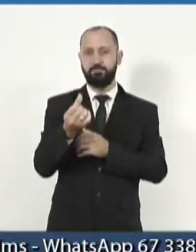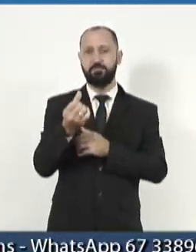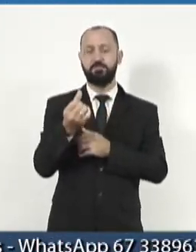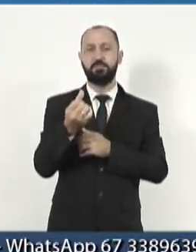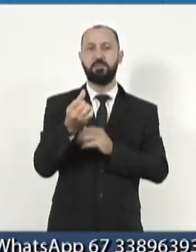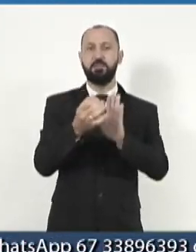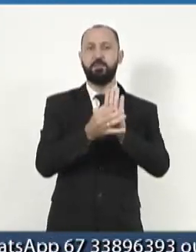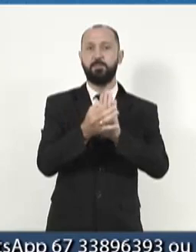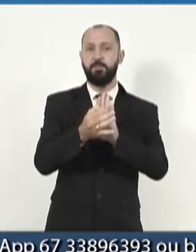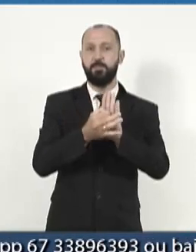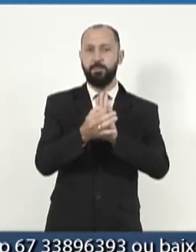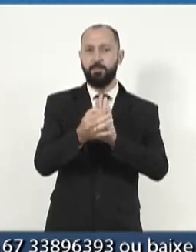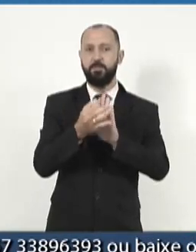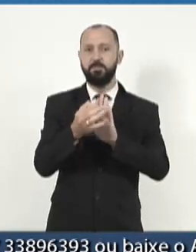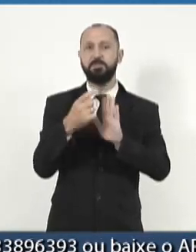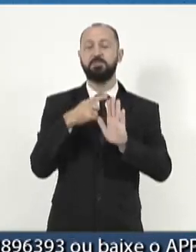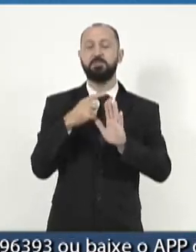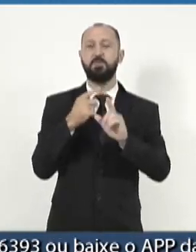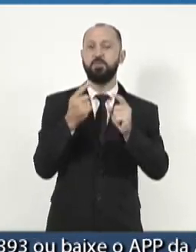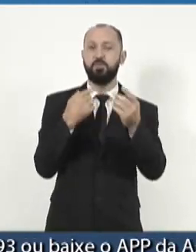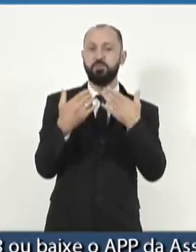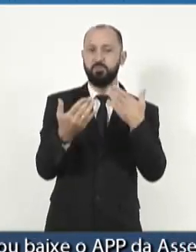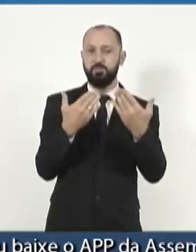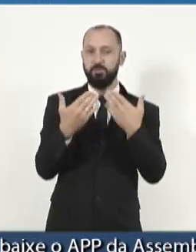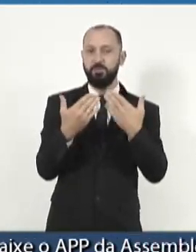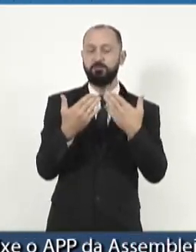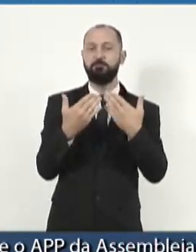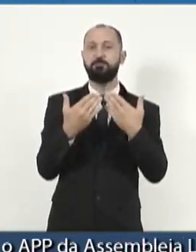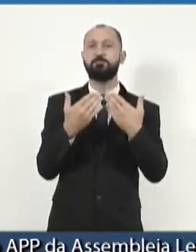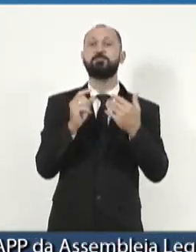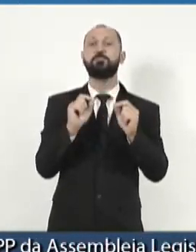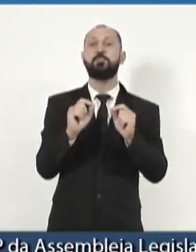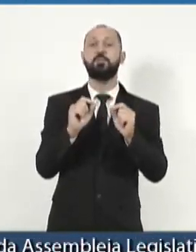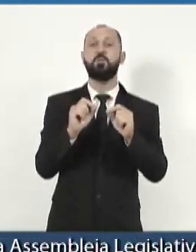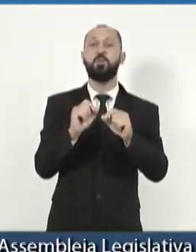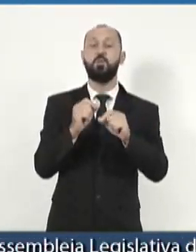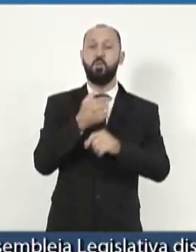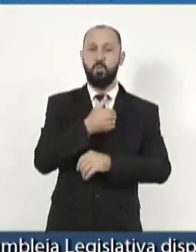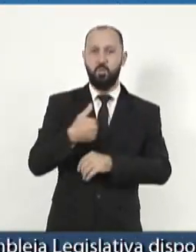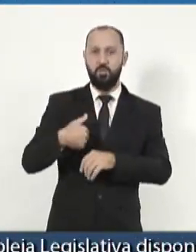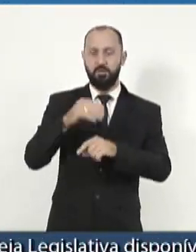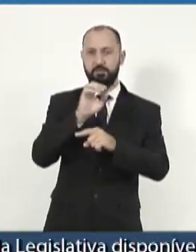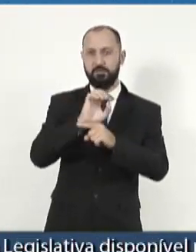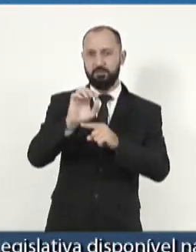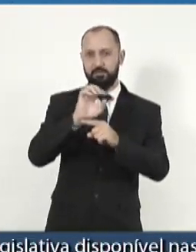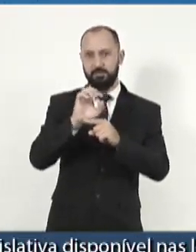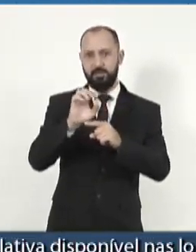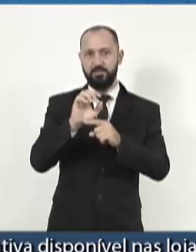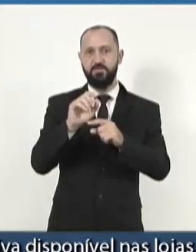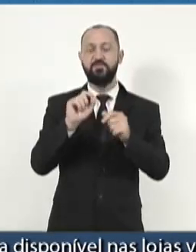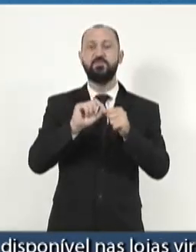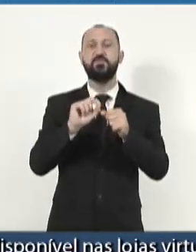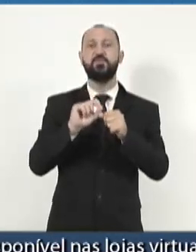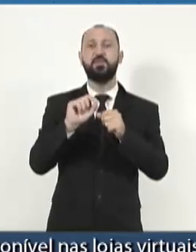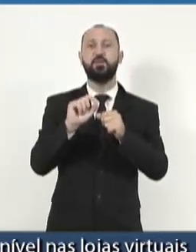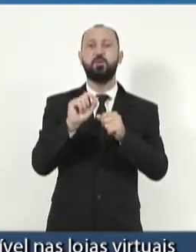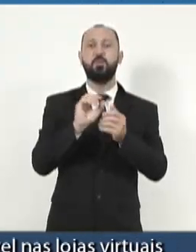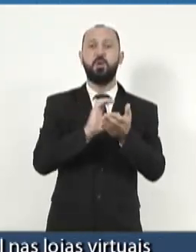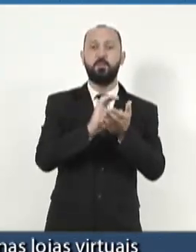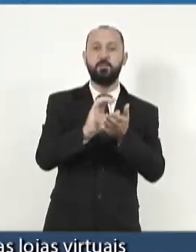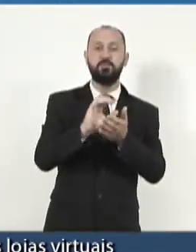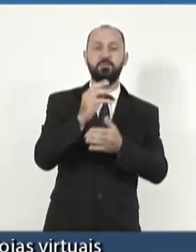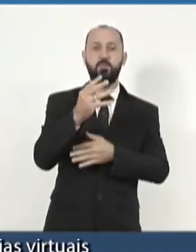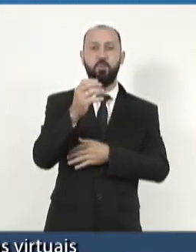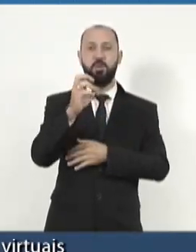todos puderam ali tirar suas dúvidas, questionar o presidente da CACEMES sobre